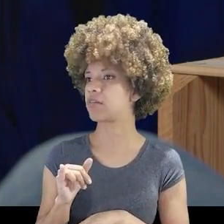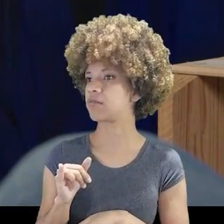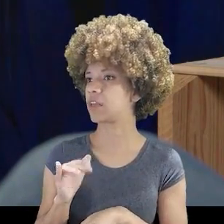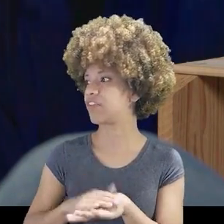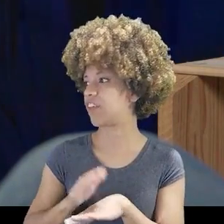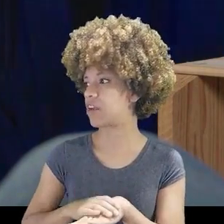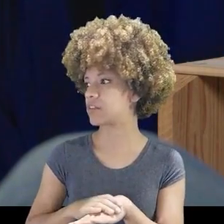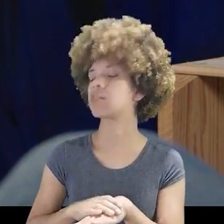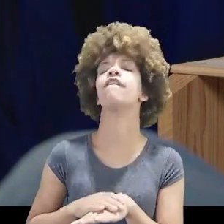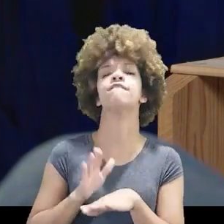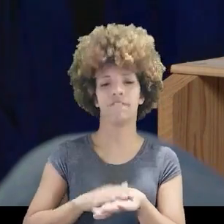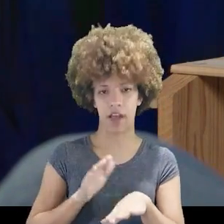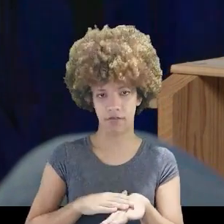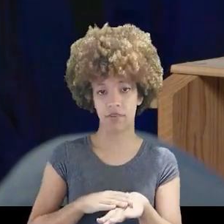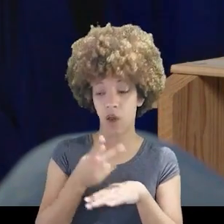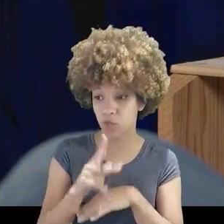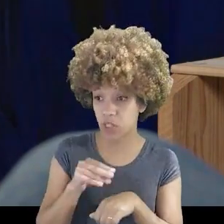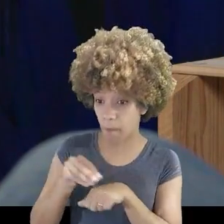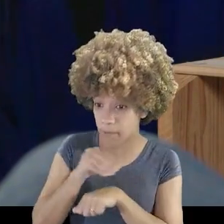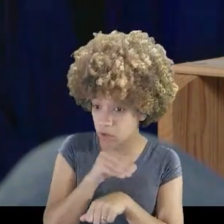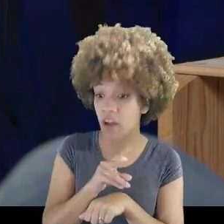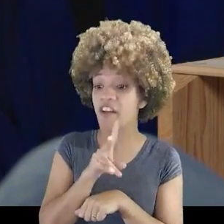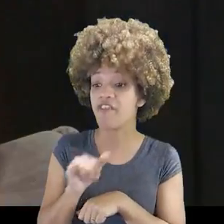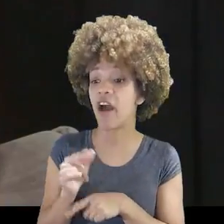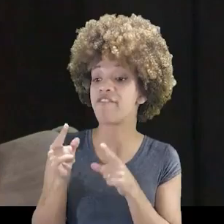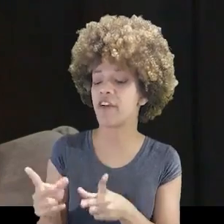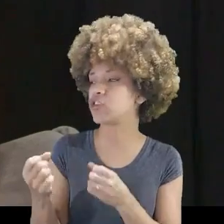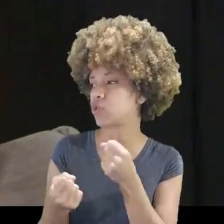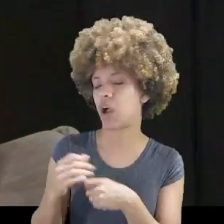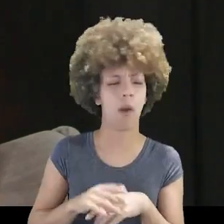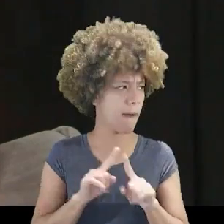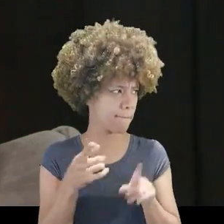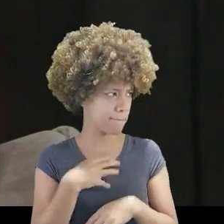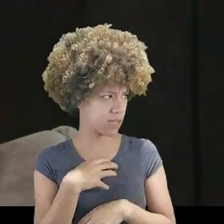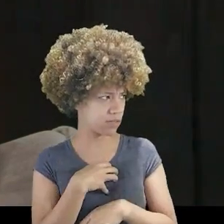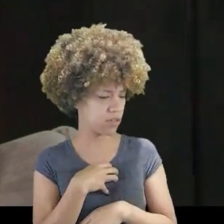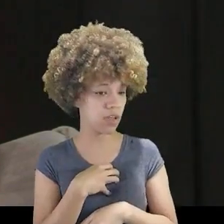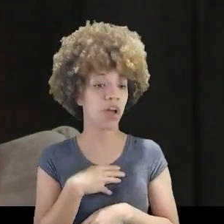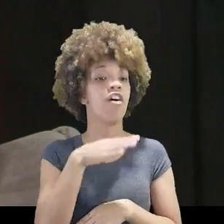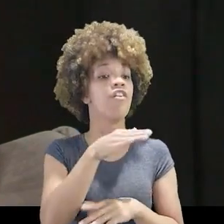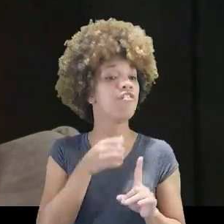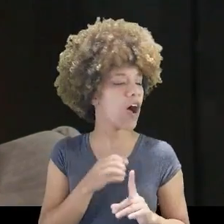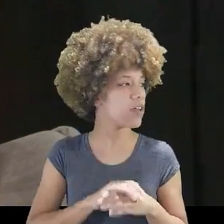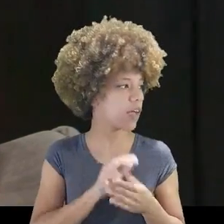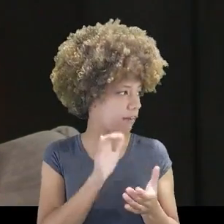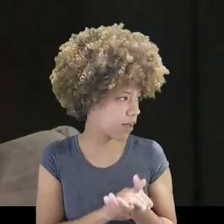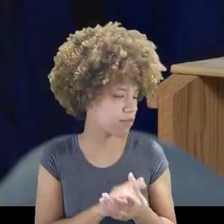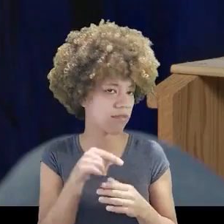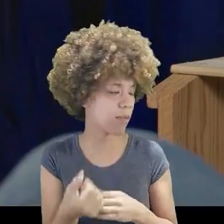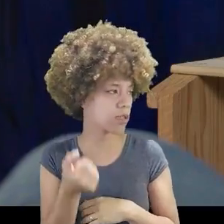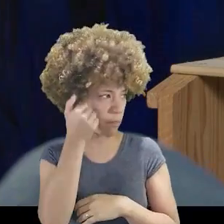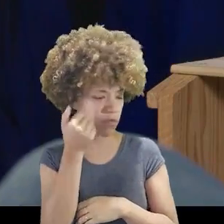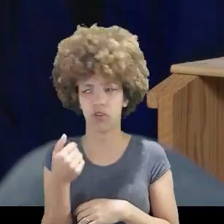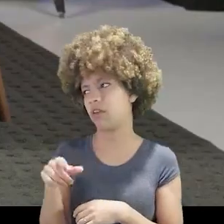gente faz é que o mentor fala vai lá e vende que vai ser muito intenção que você vai pega aquele cara mulher vai ficar com cara